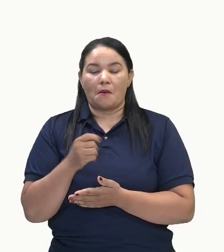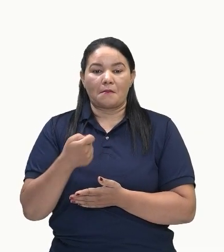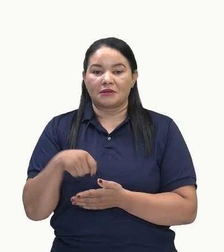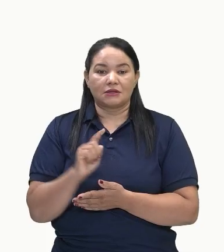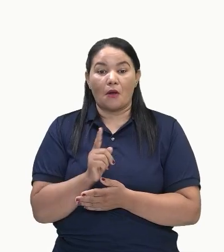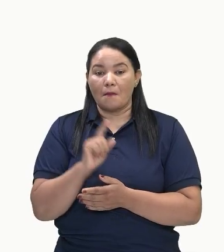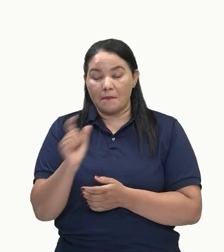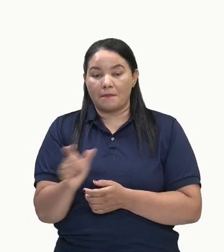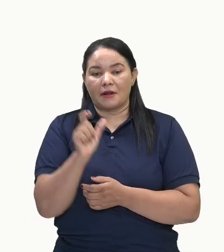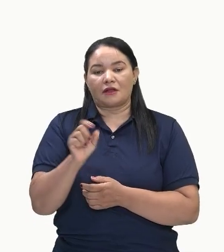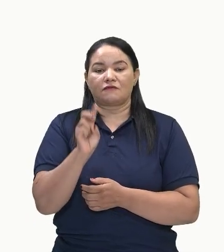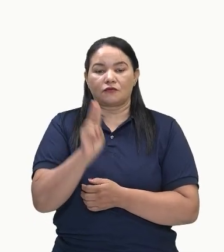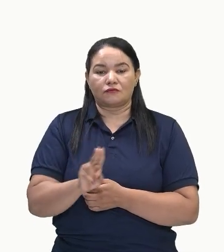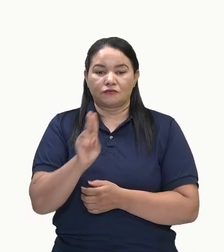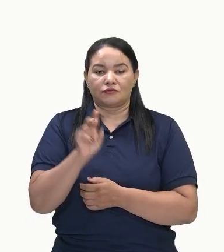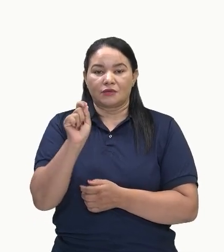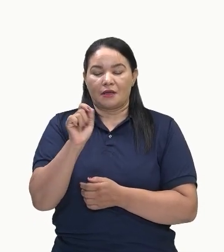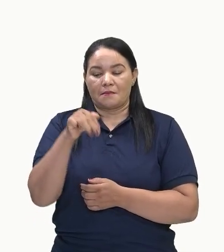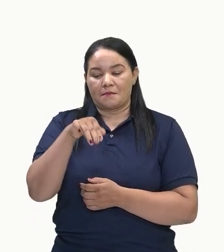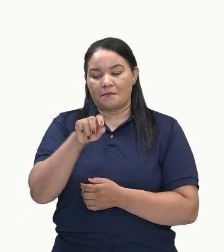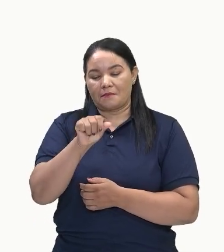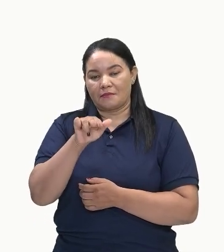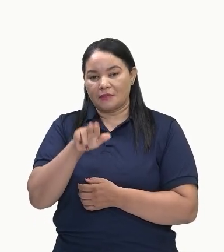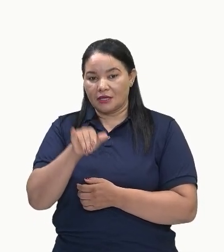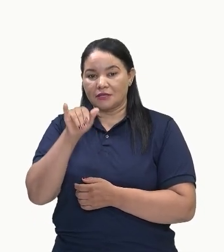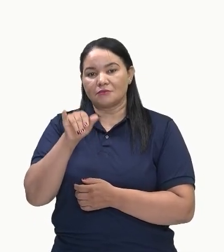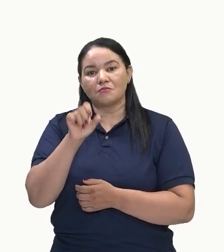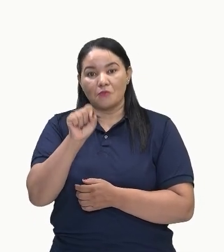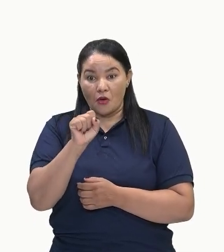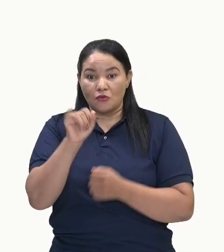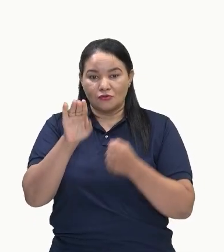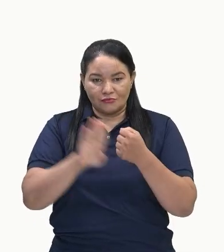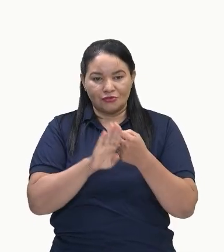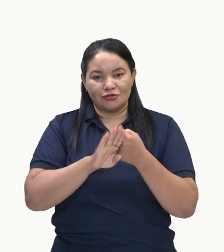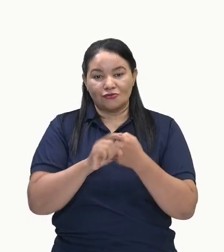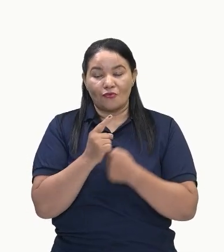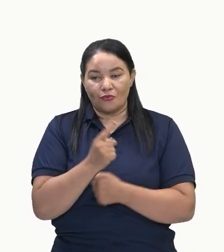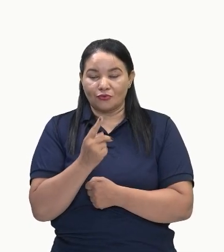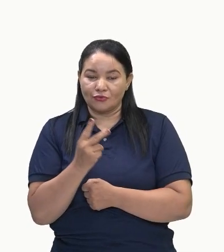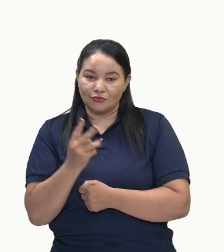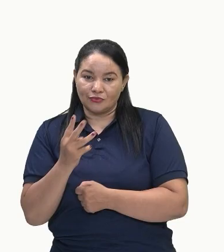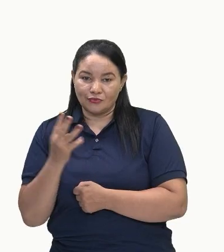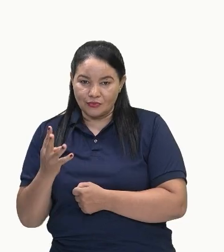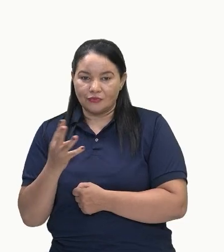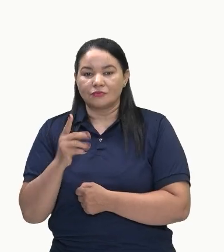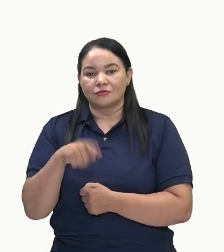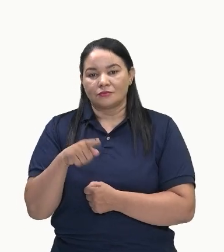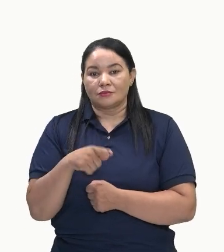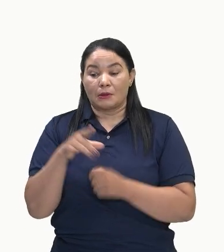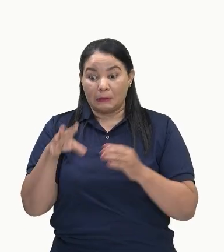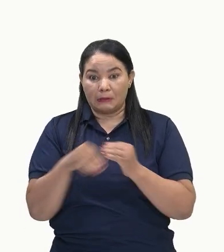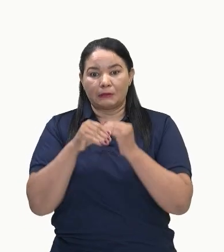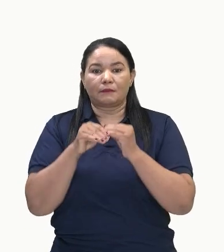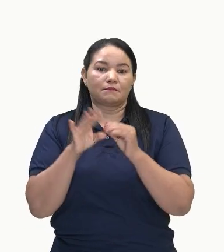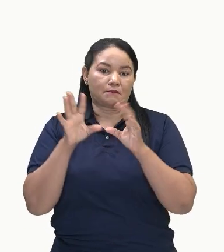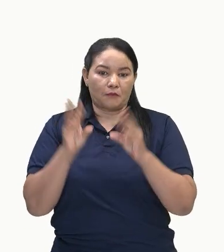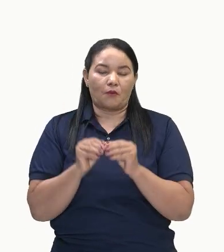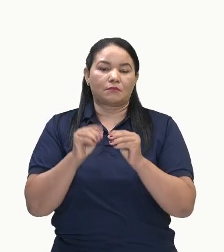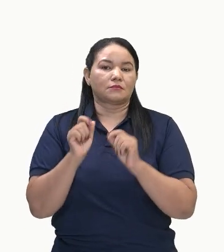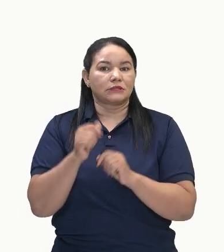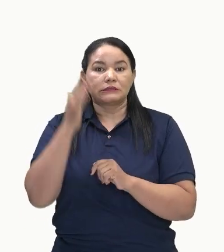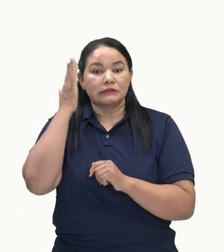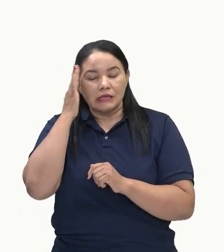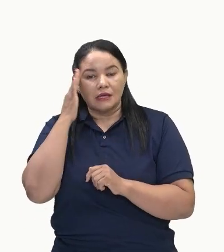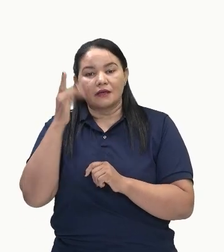é sempre utilizado com substantivos contáveis, mas eu vou estar falando de uma forma mais genérica. Eu poderia, por exemplo, se eu sei que